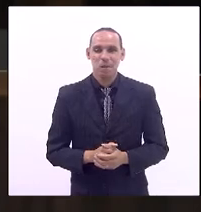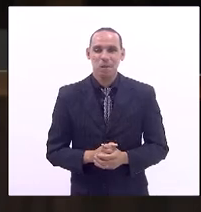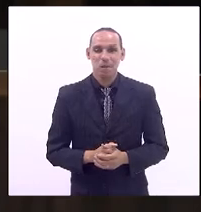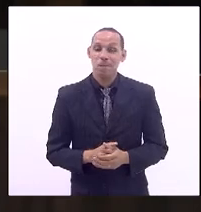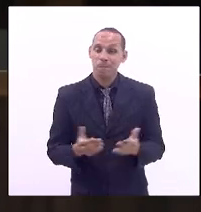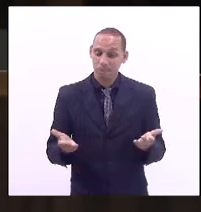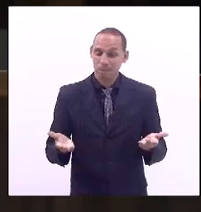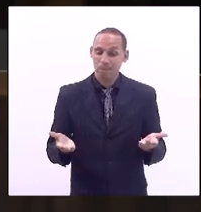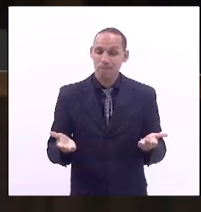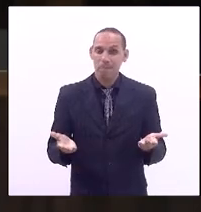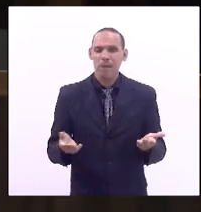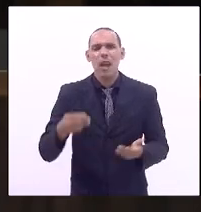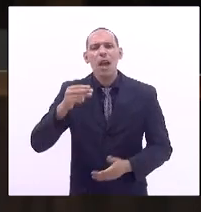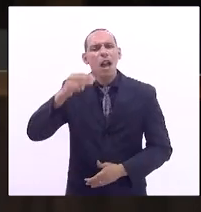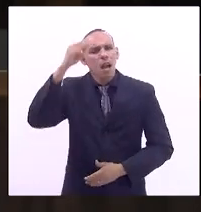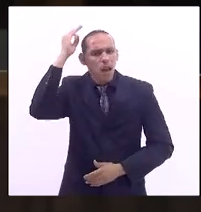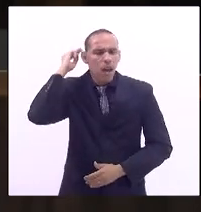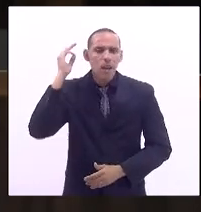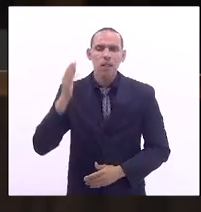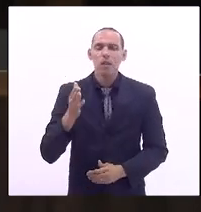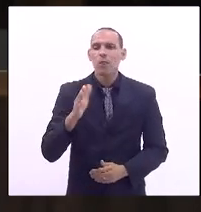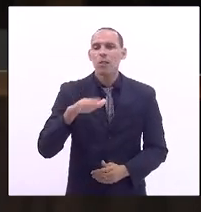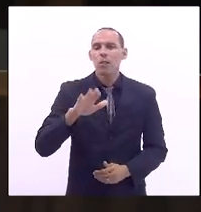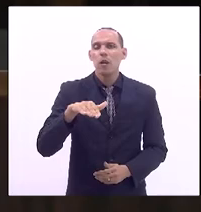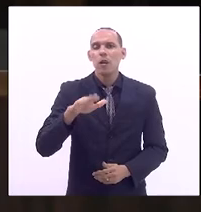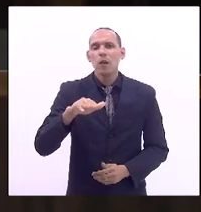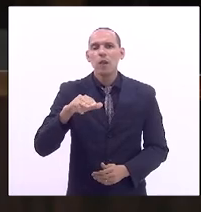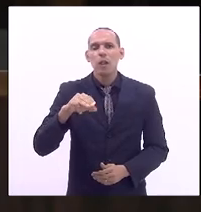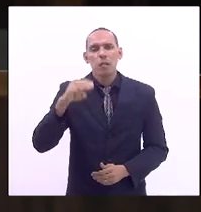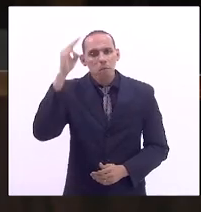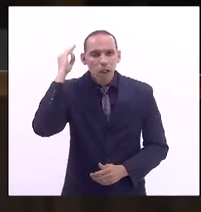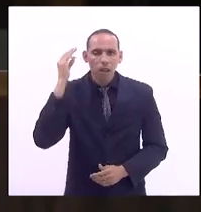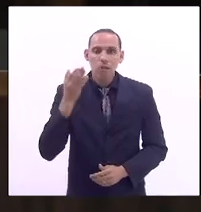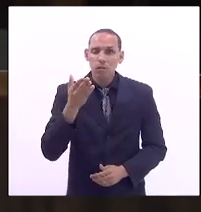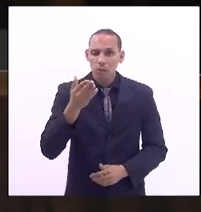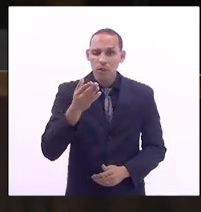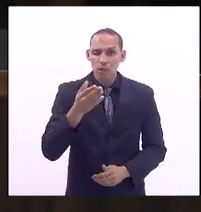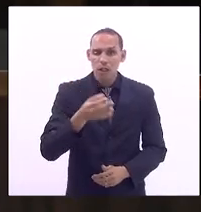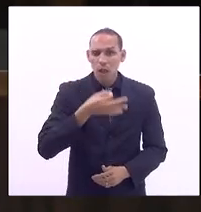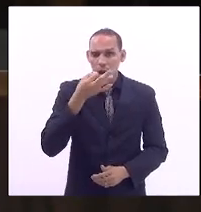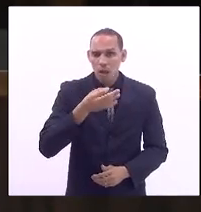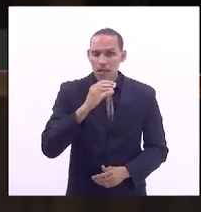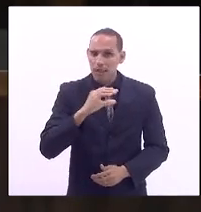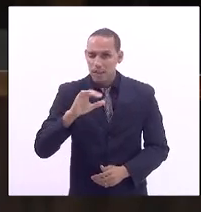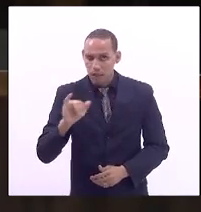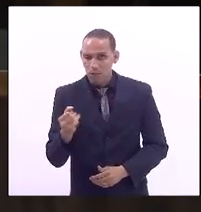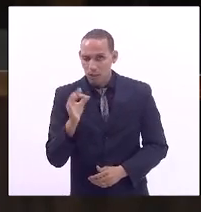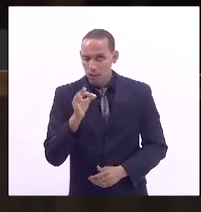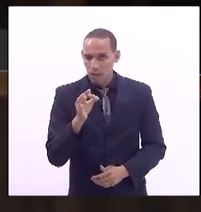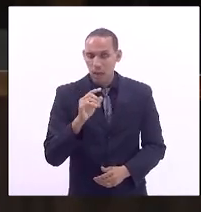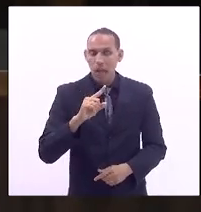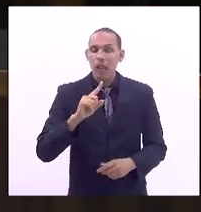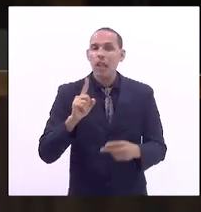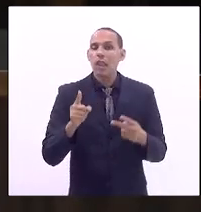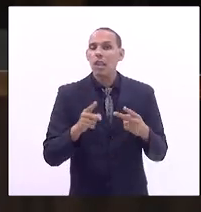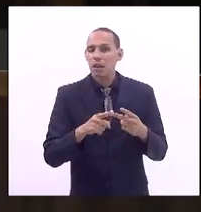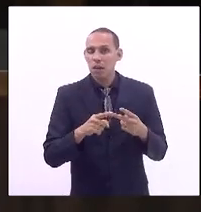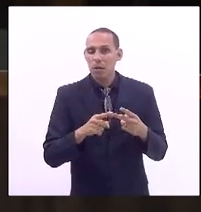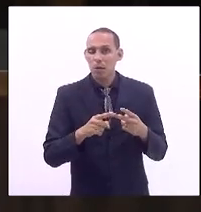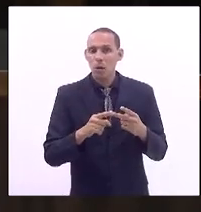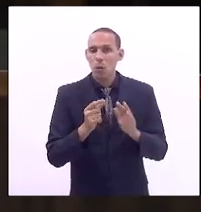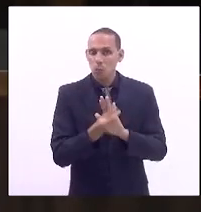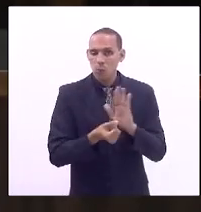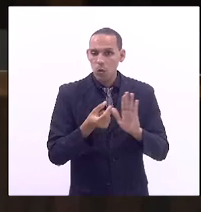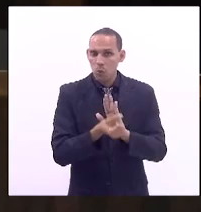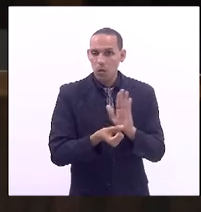o Márcio Fala Márcio o silêncio emitiu parecer pela comissão de concessão justiça e depois vai comissão de orçamento